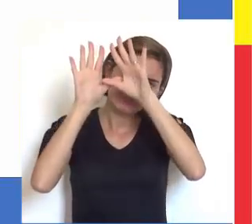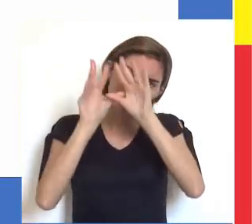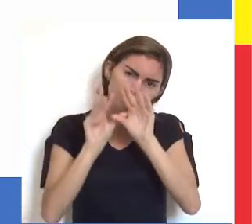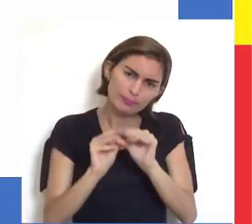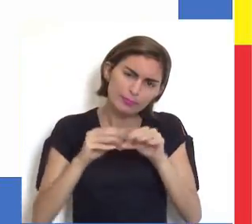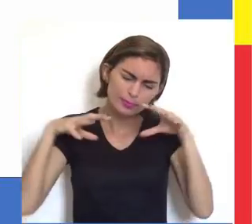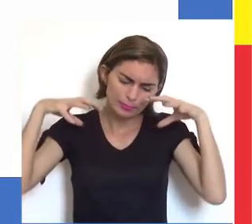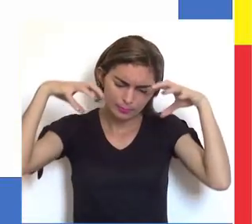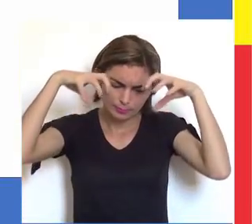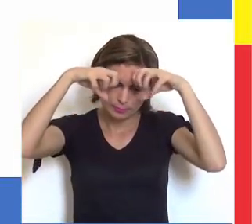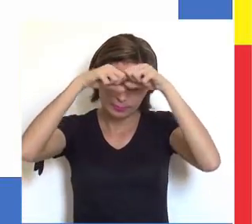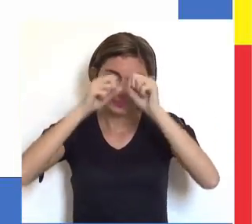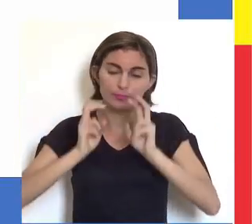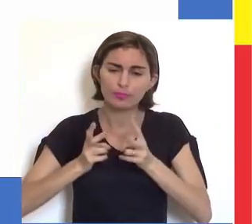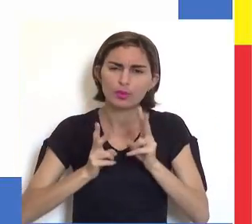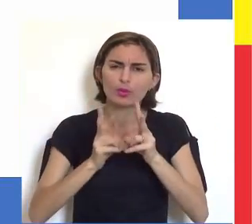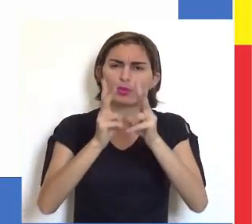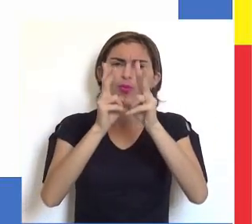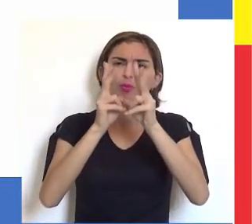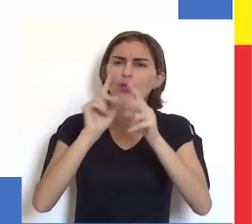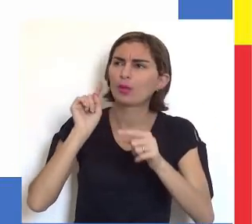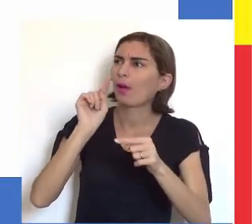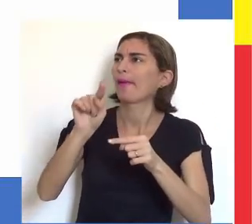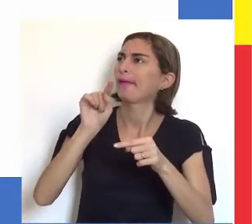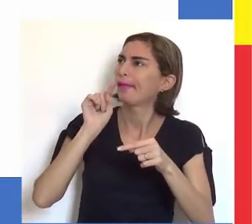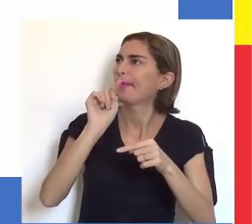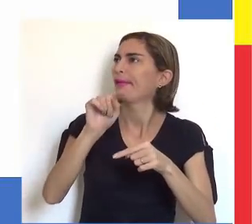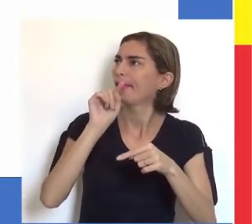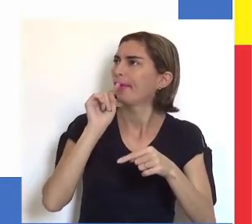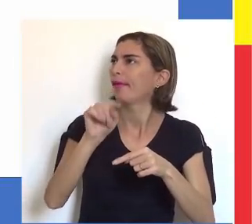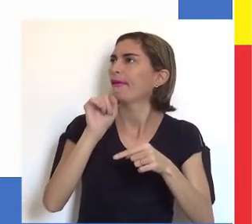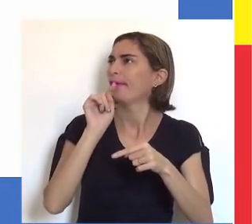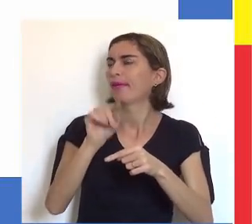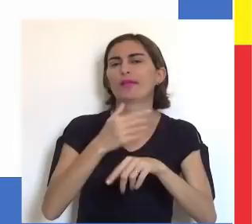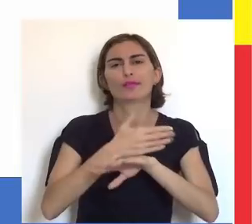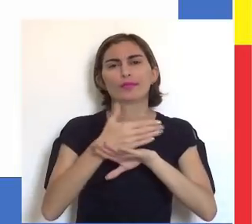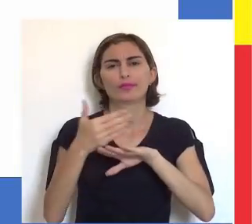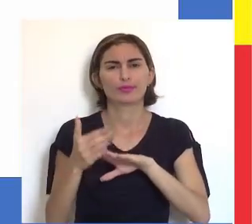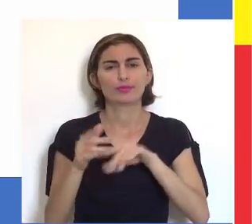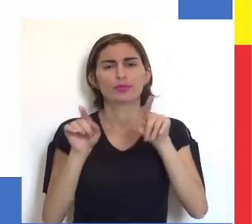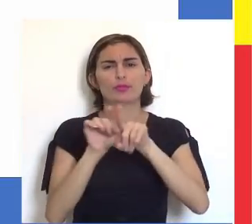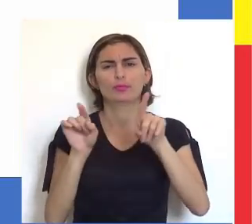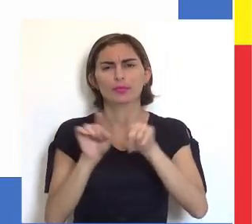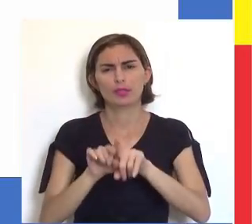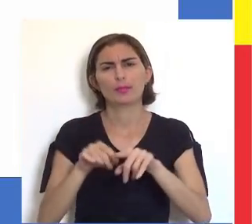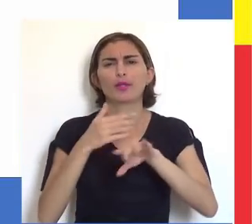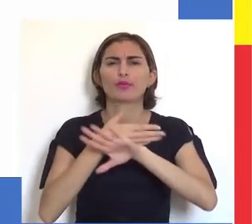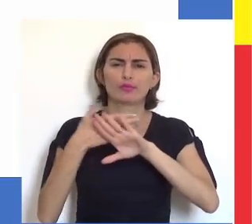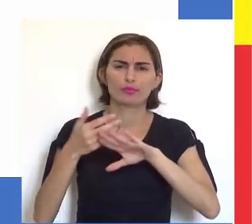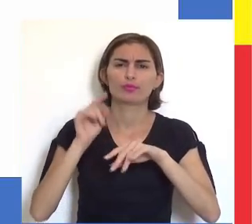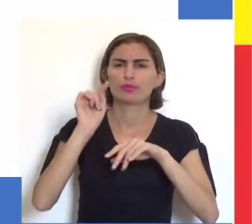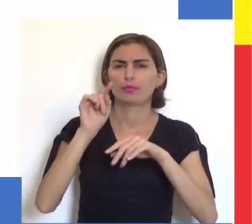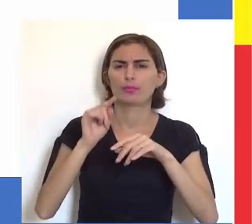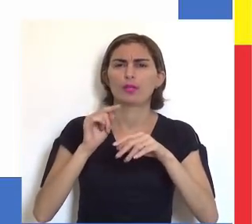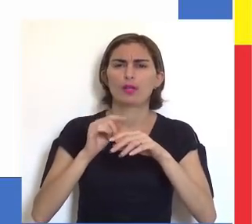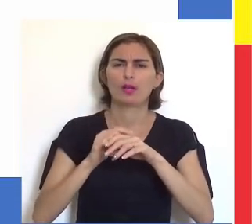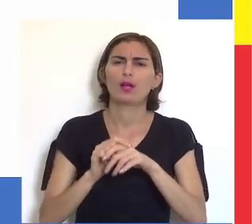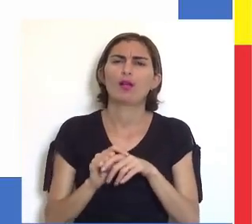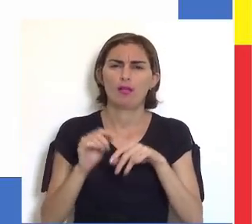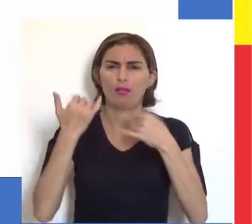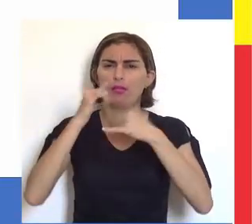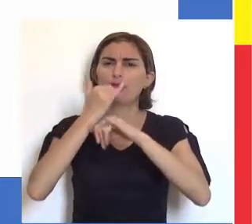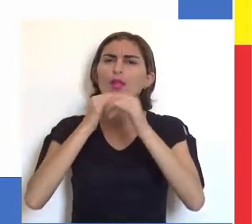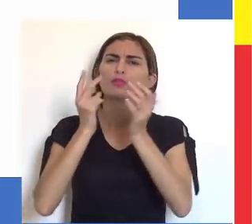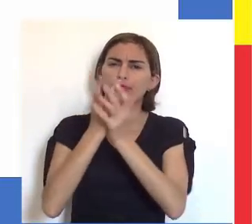escuro. Continuamos apertando interruptores pela força do hábito. Também pela força do hábito, a conta de